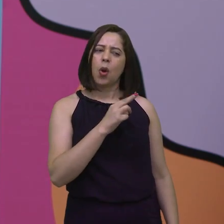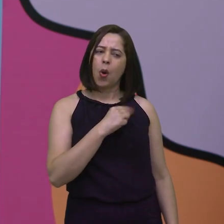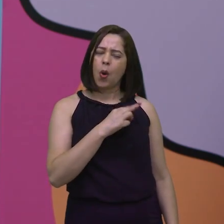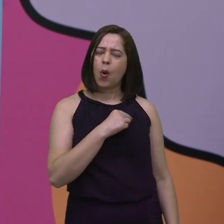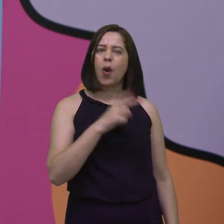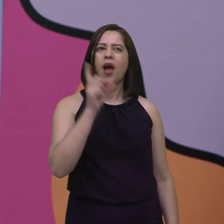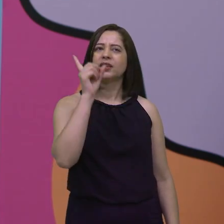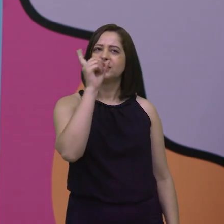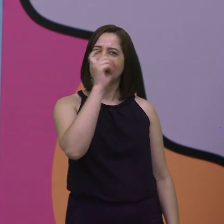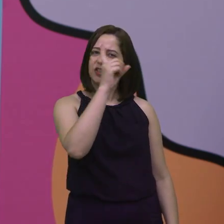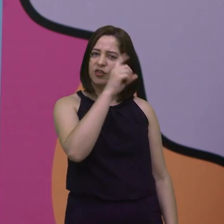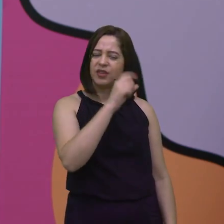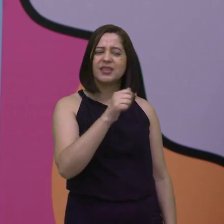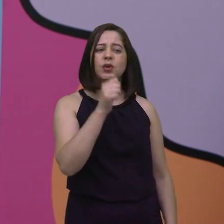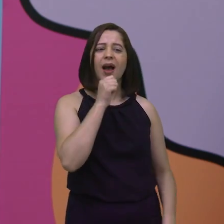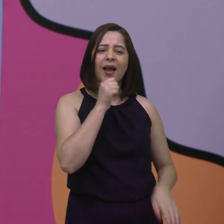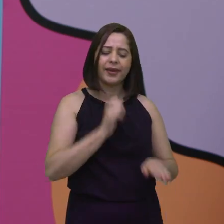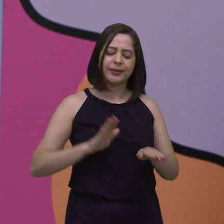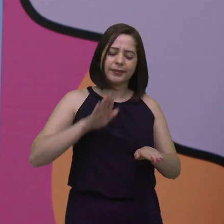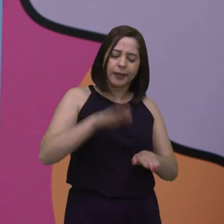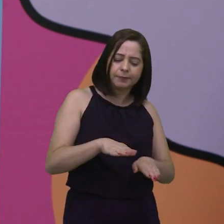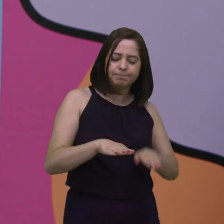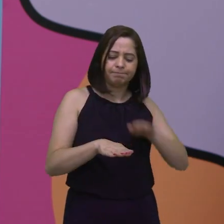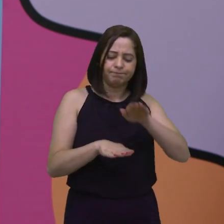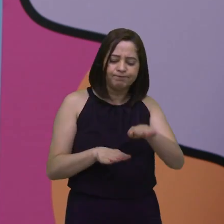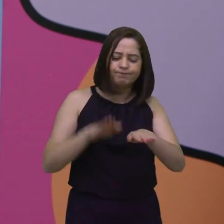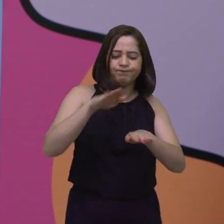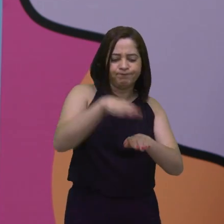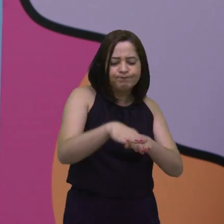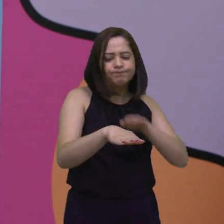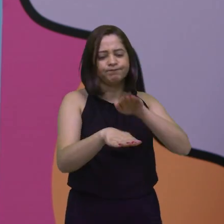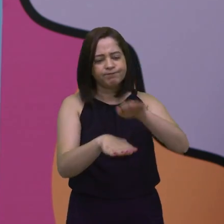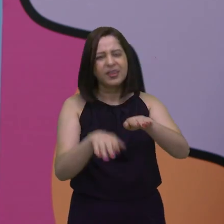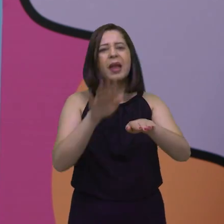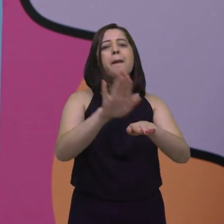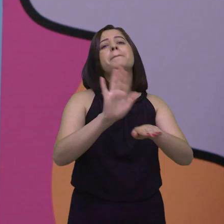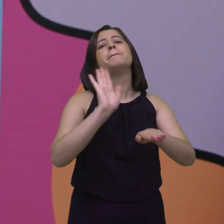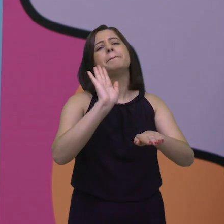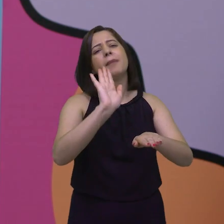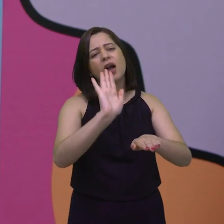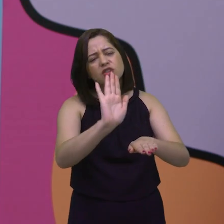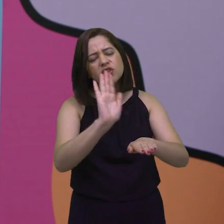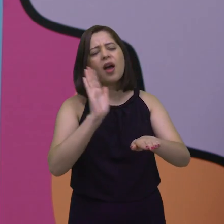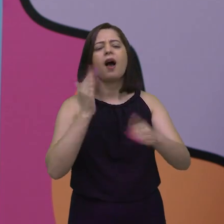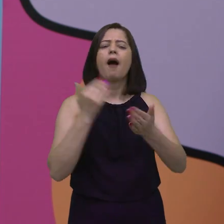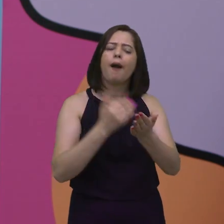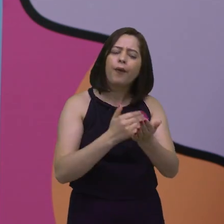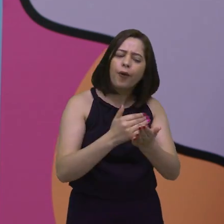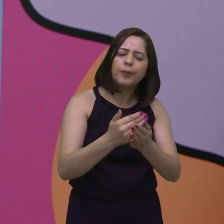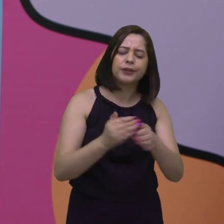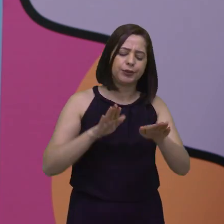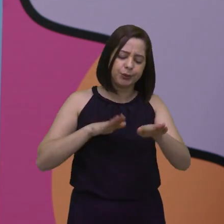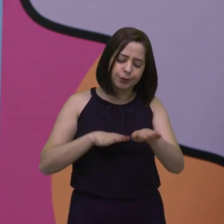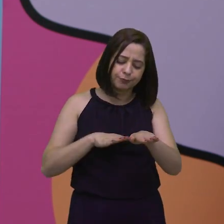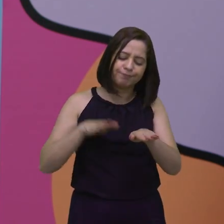longo caminho. Mas, como a Bárbara falou, já está começando a ser percorrido,